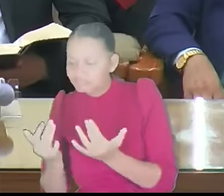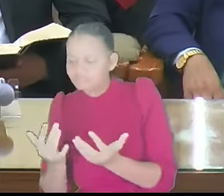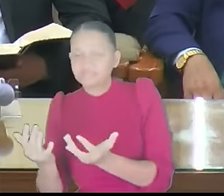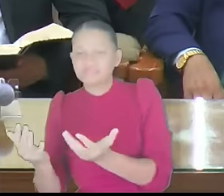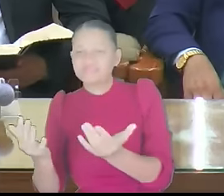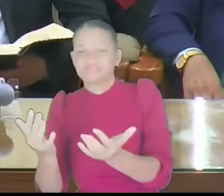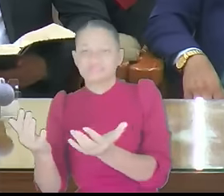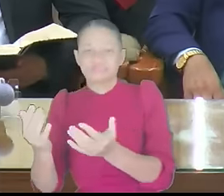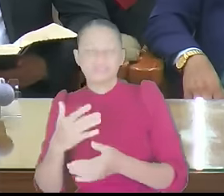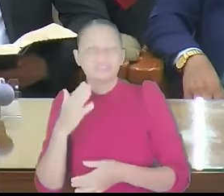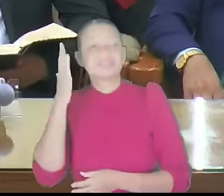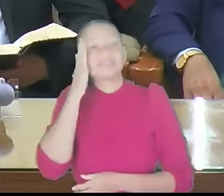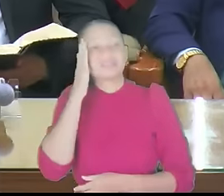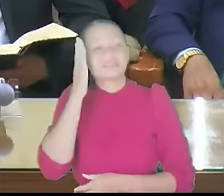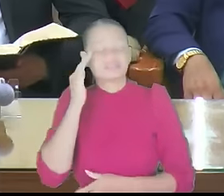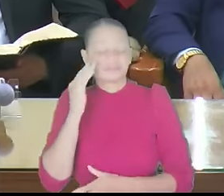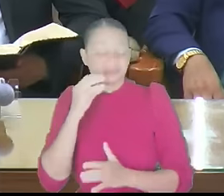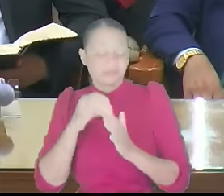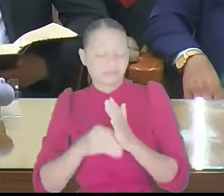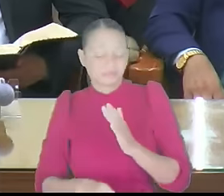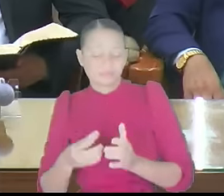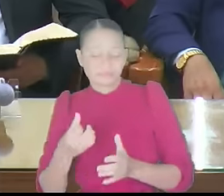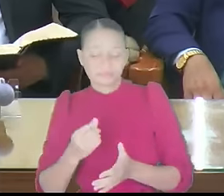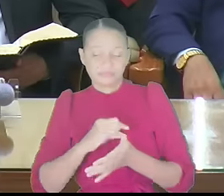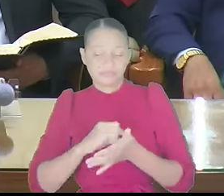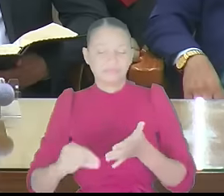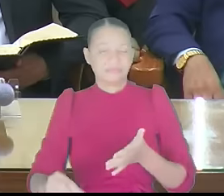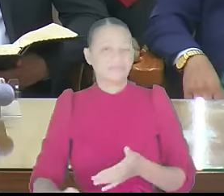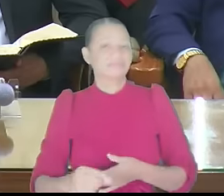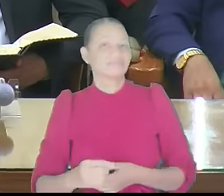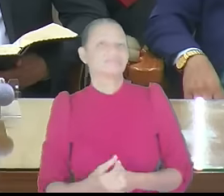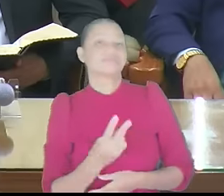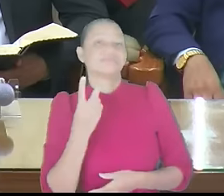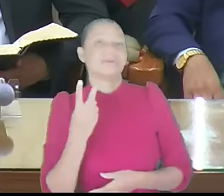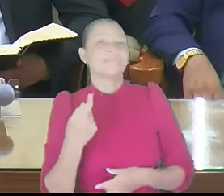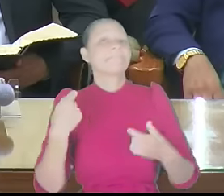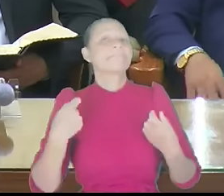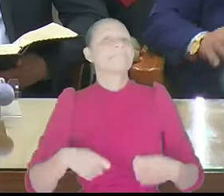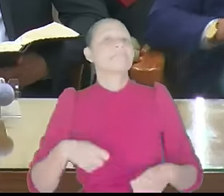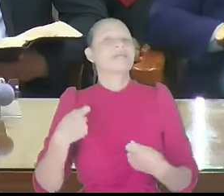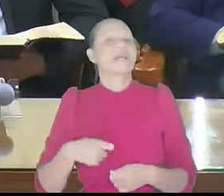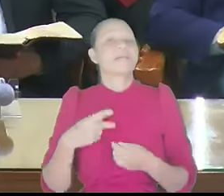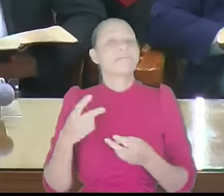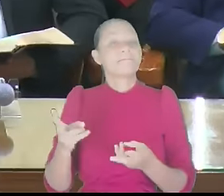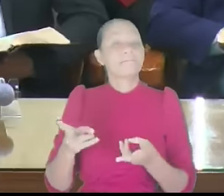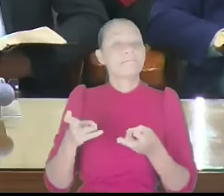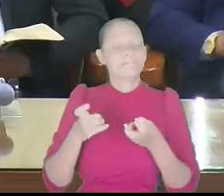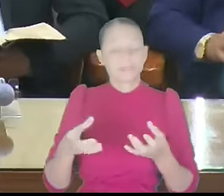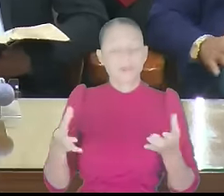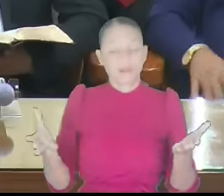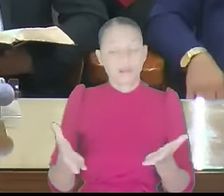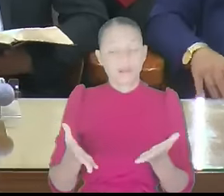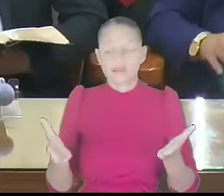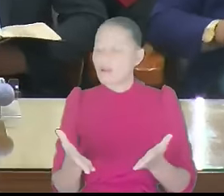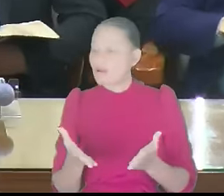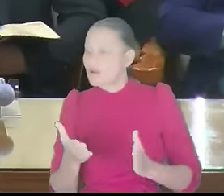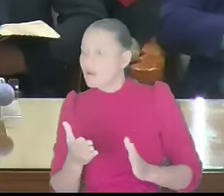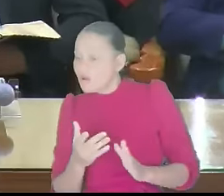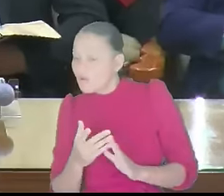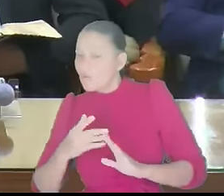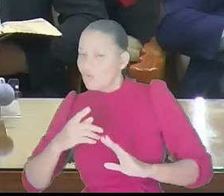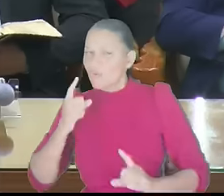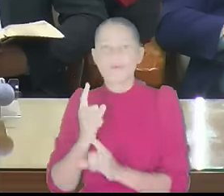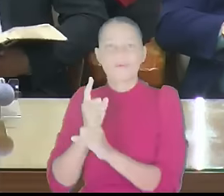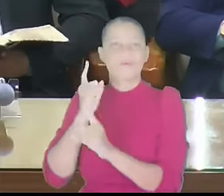o capítulo 6, versículo 2, nós precisamos ver que ela agora encontrou o amado no jardim,